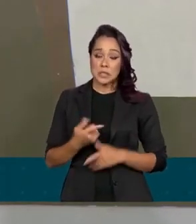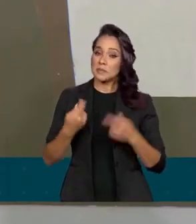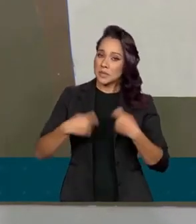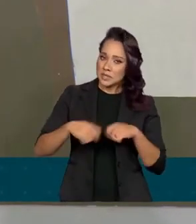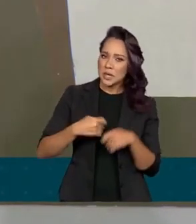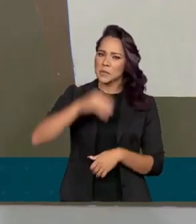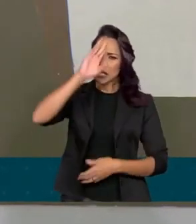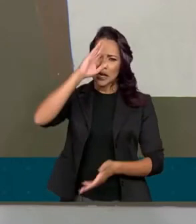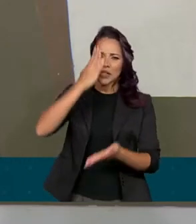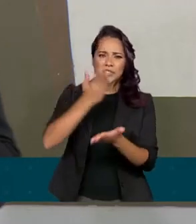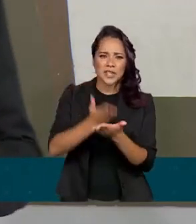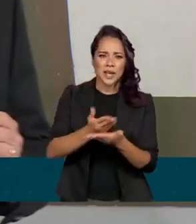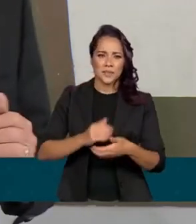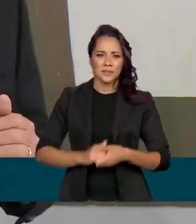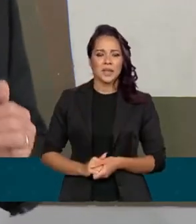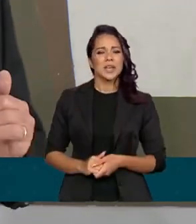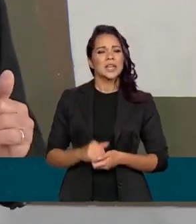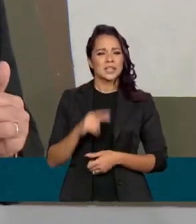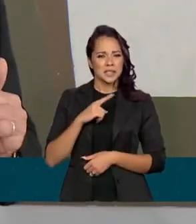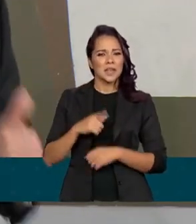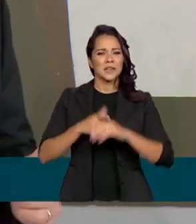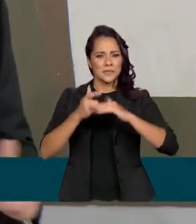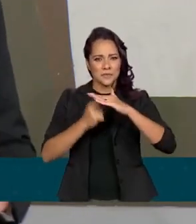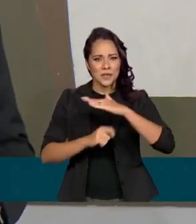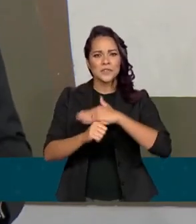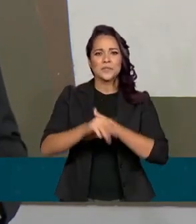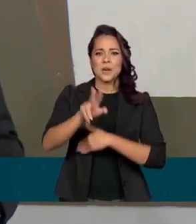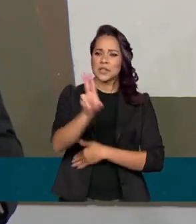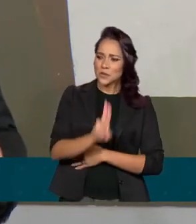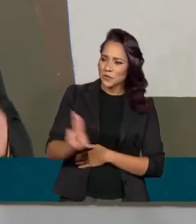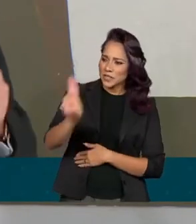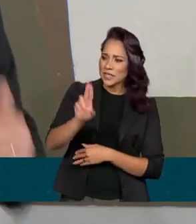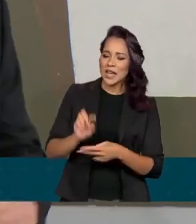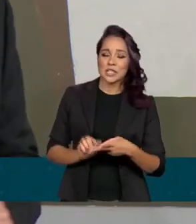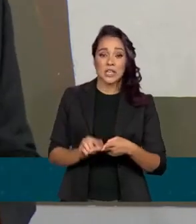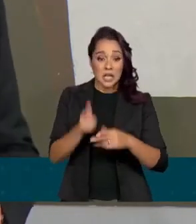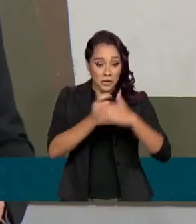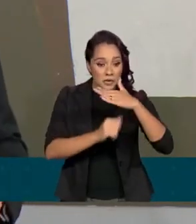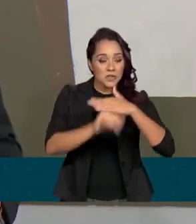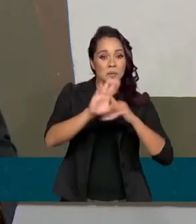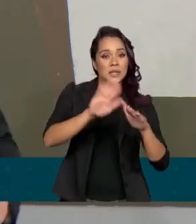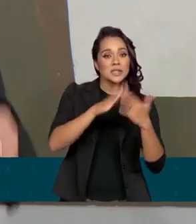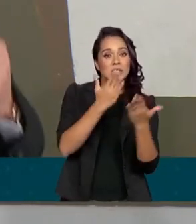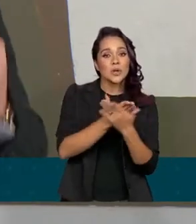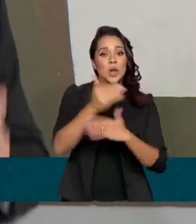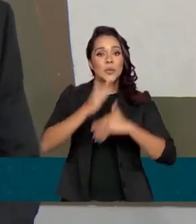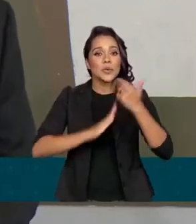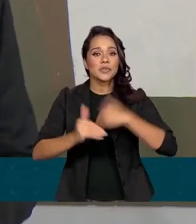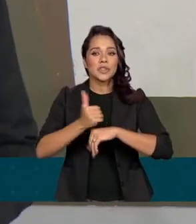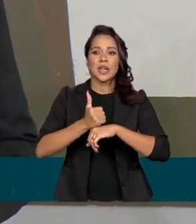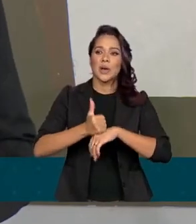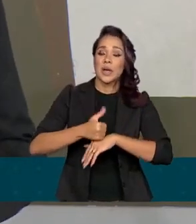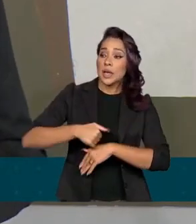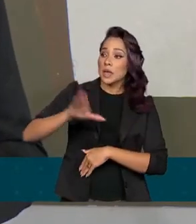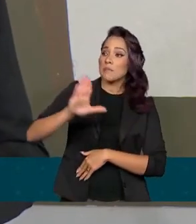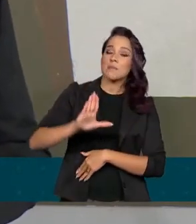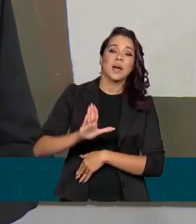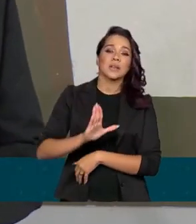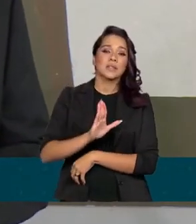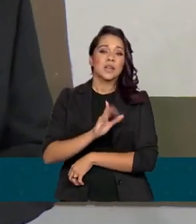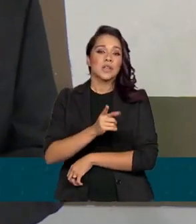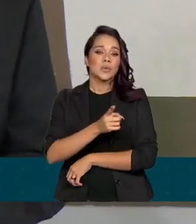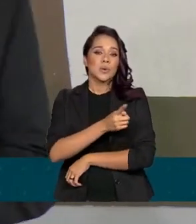precisamos acreditar que nós temos que investir mais em universidade, mais em escola profissional e mais no ensino